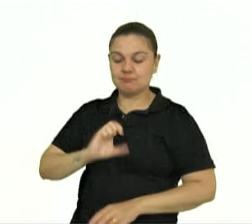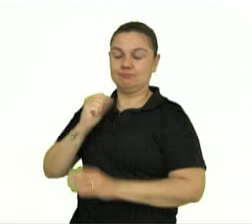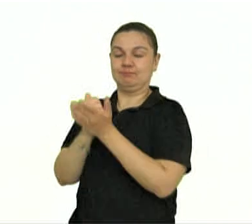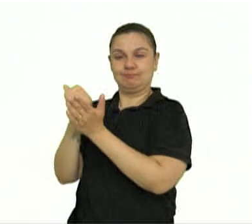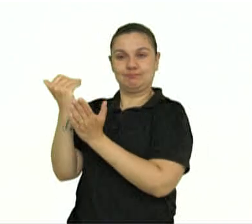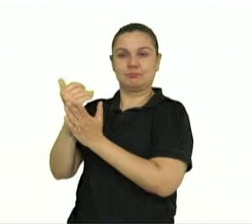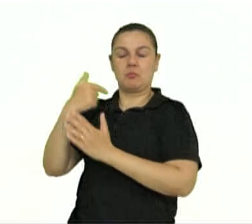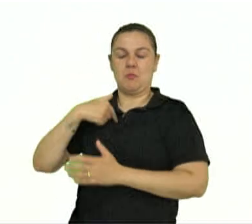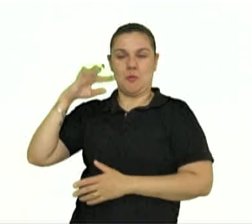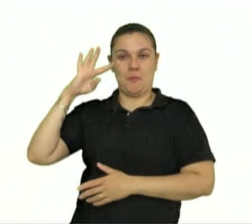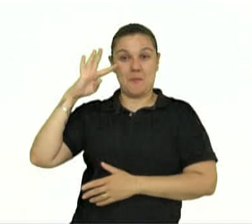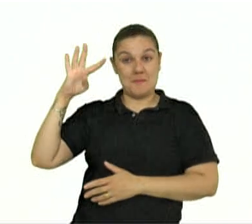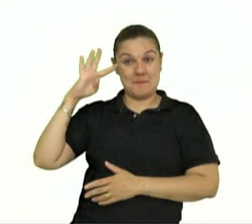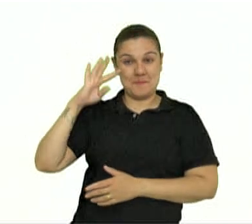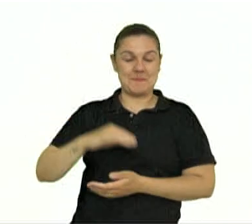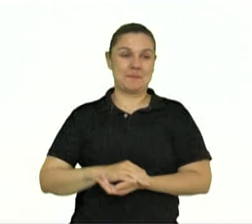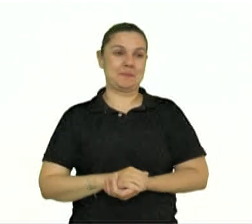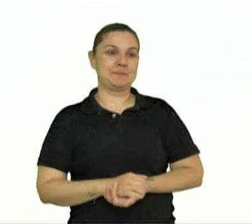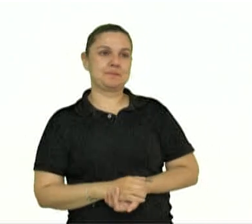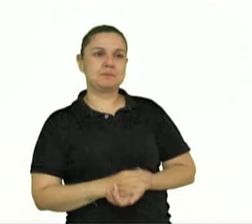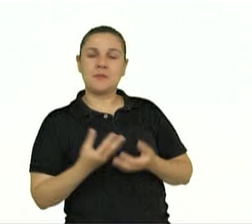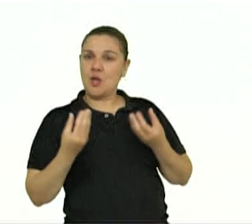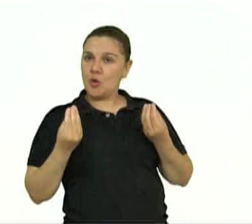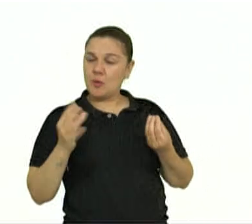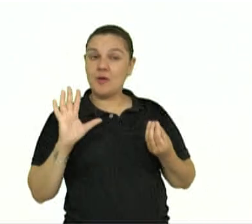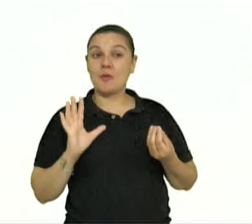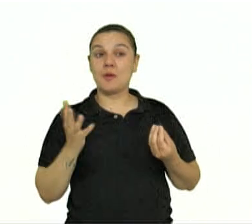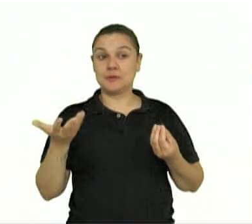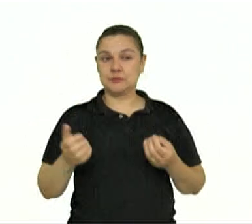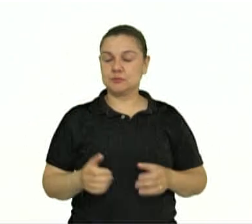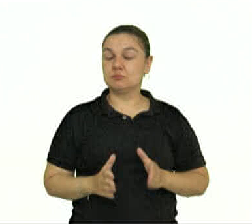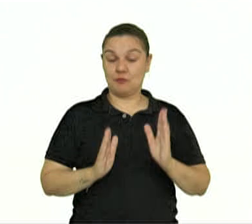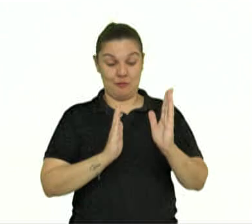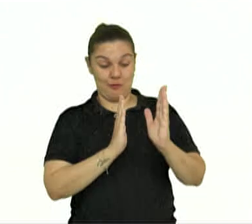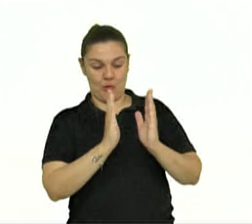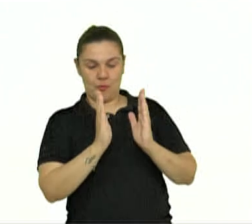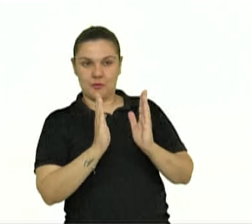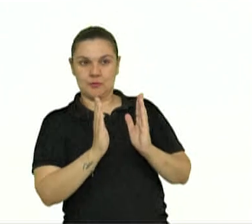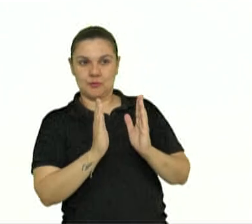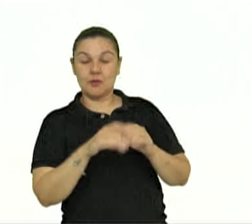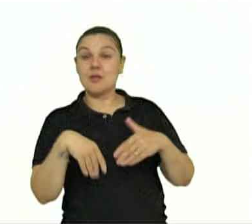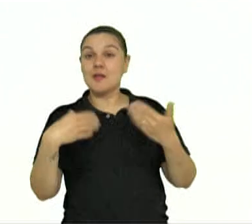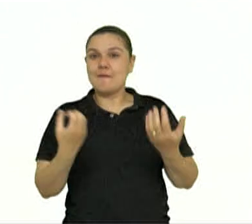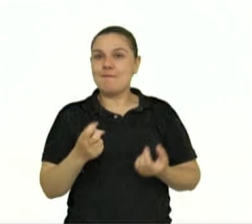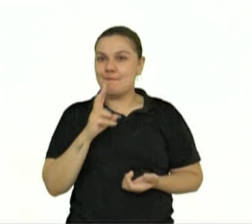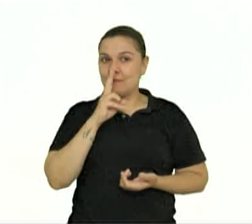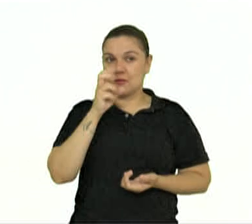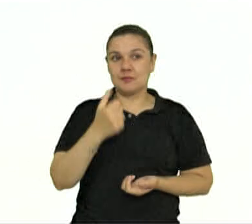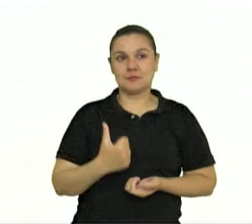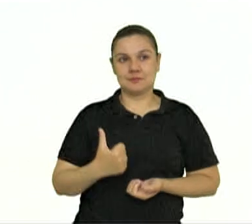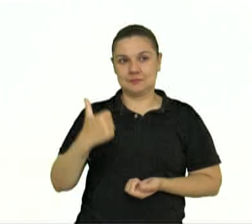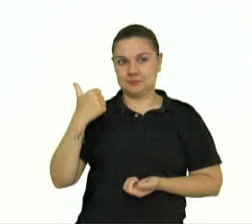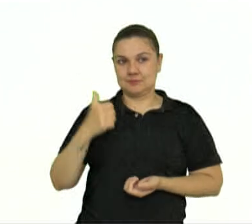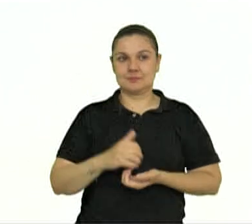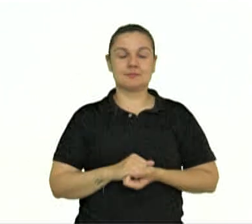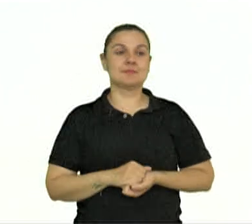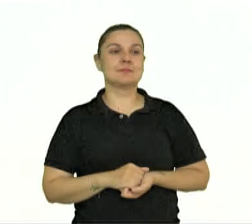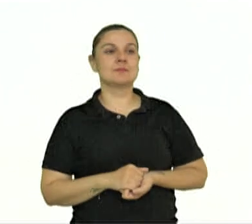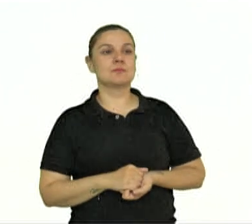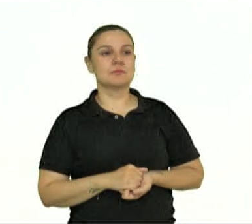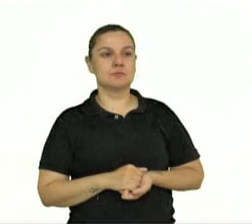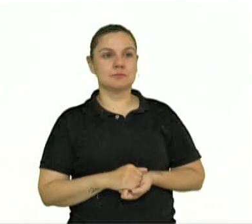meu pensamento. E as perguntas? Como que acontece? Quando e quanto? Olha só, para